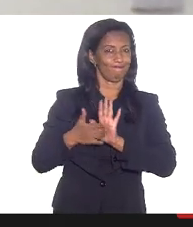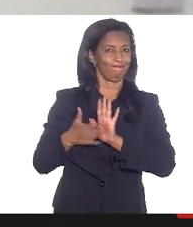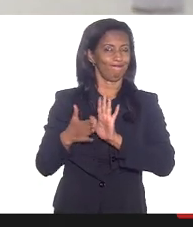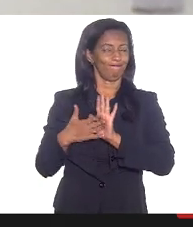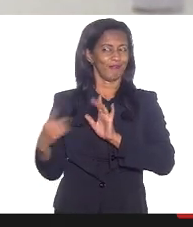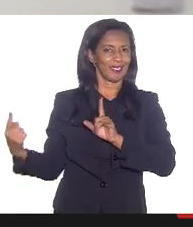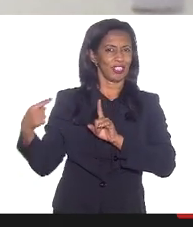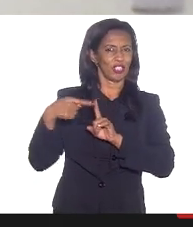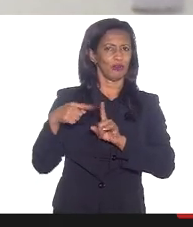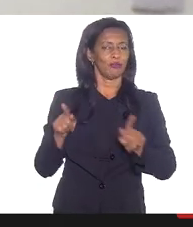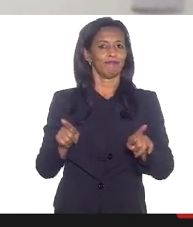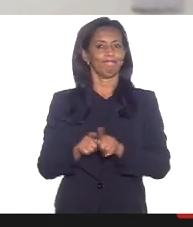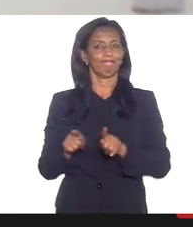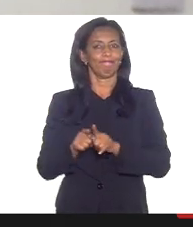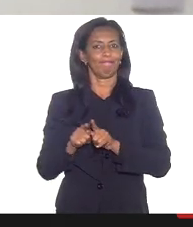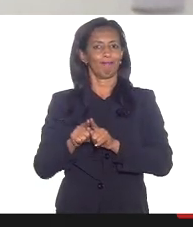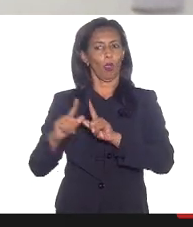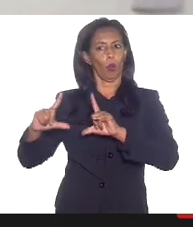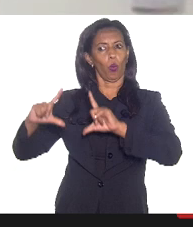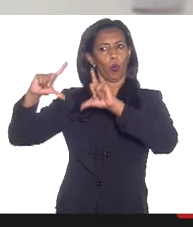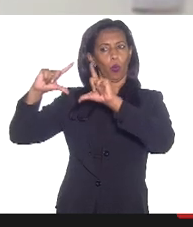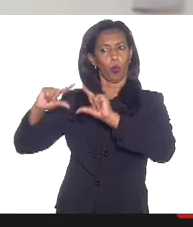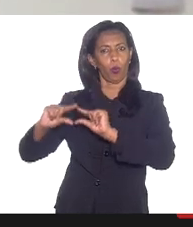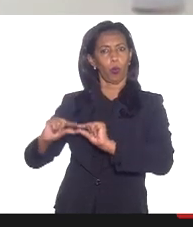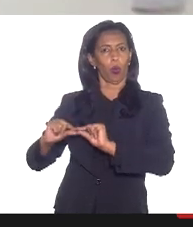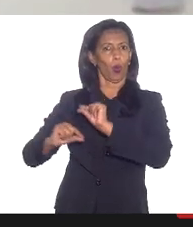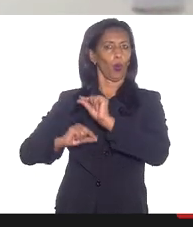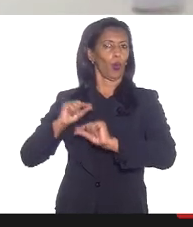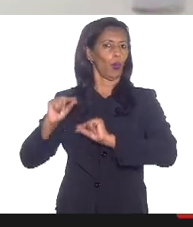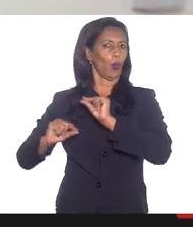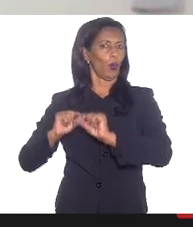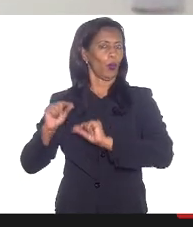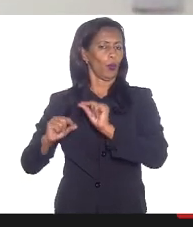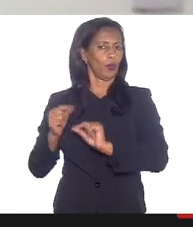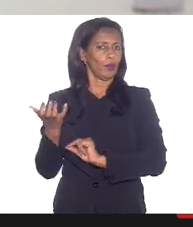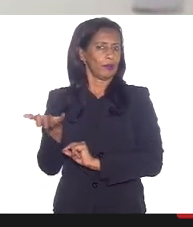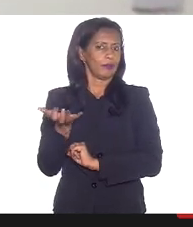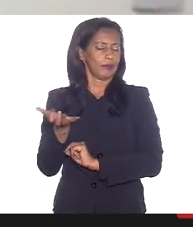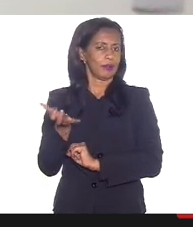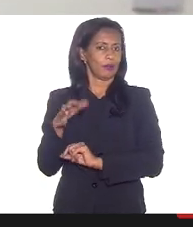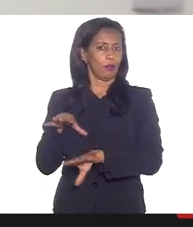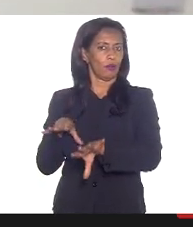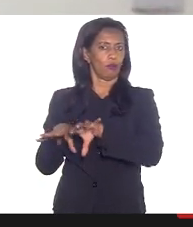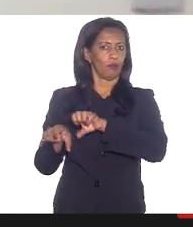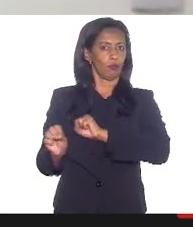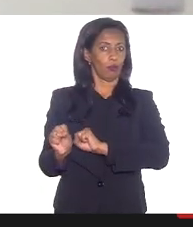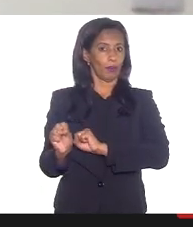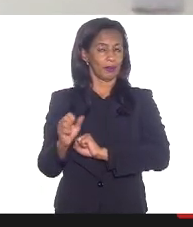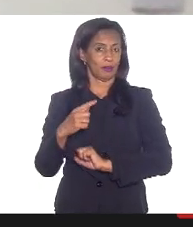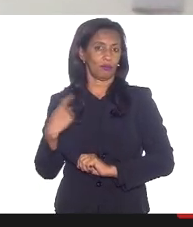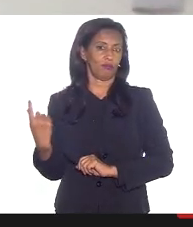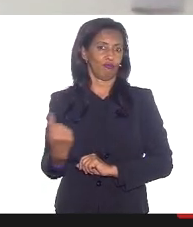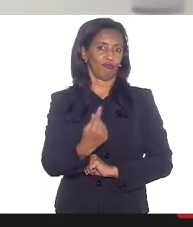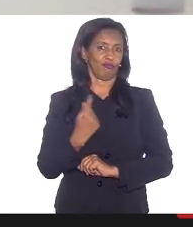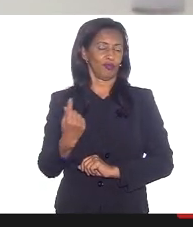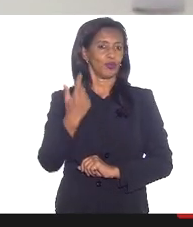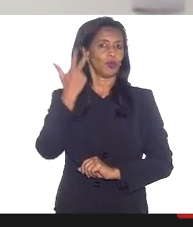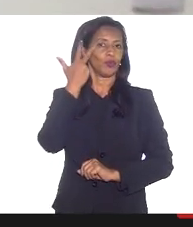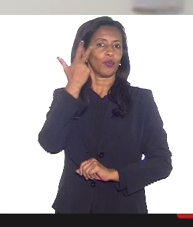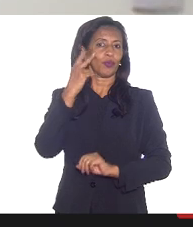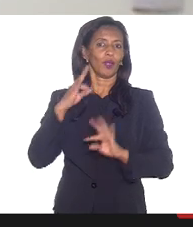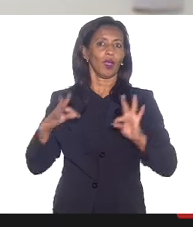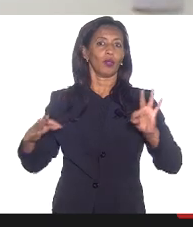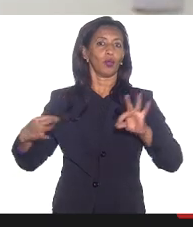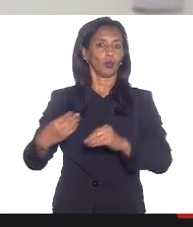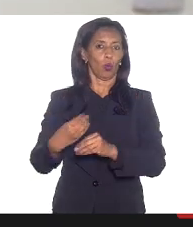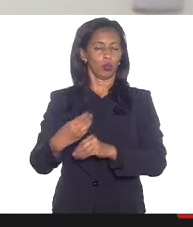previu também um achatamento do que seria considerado uma formação geral comum a todos